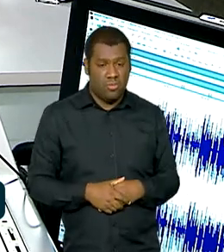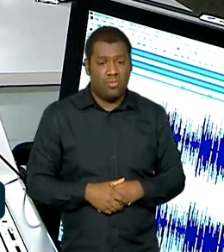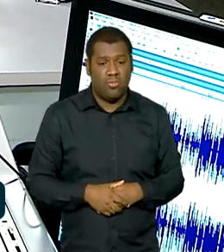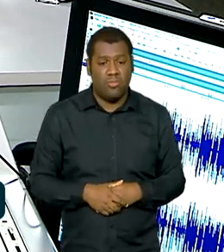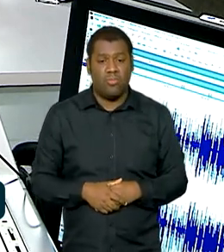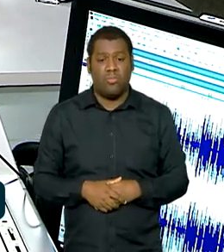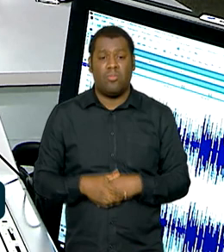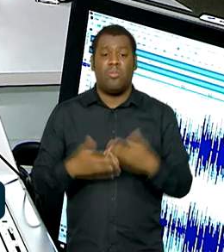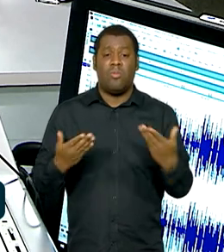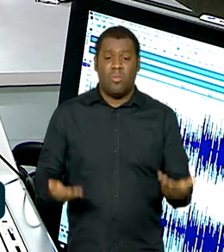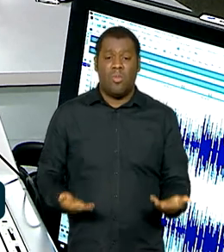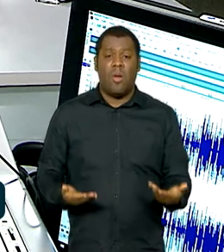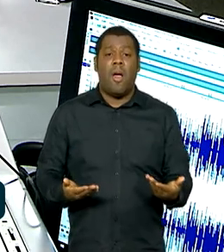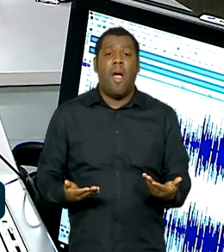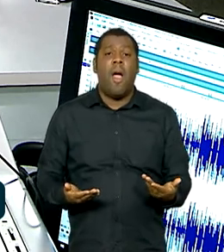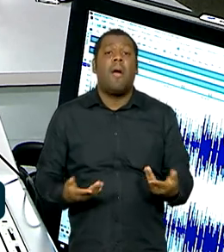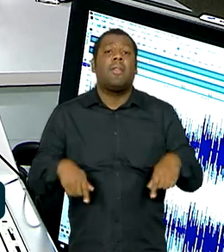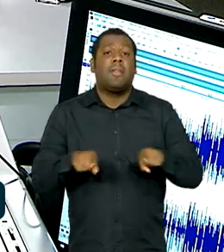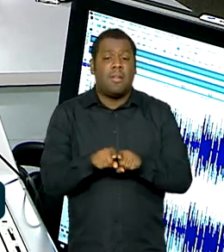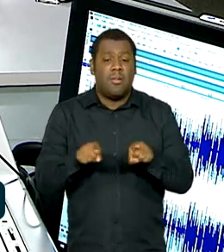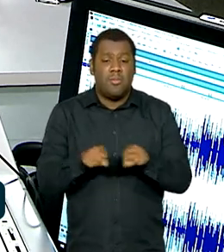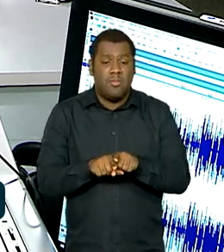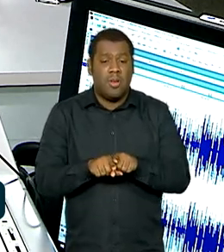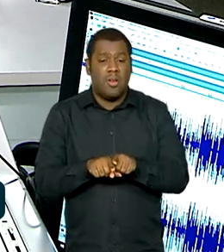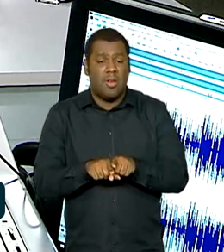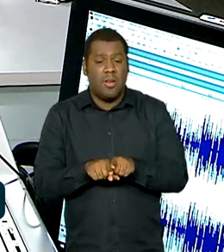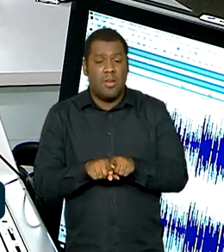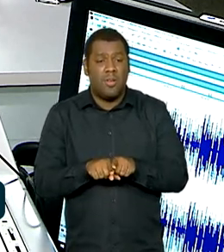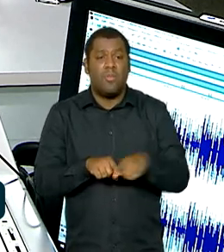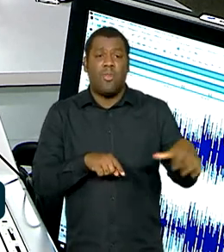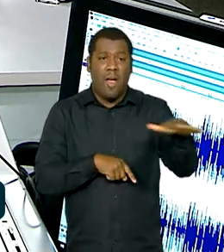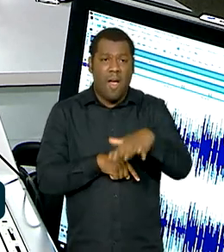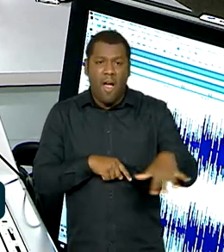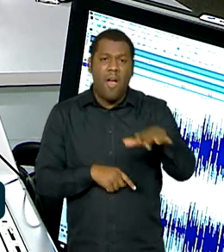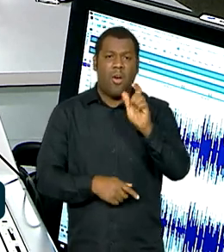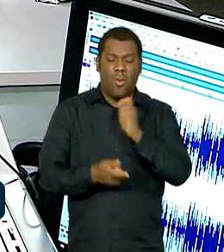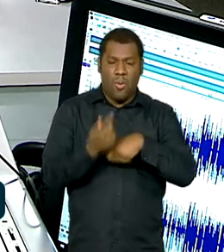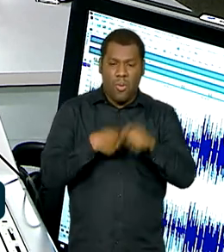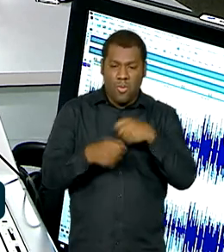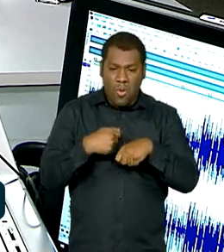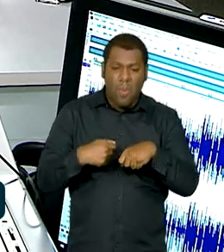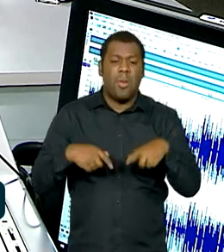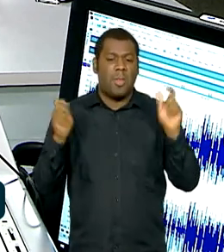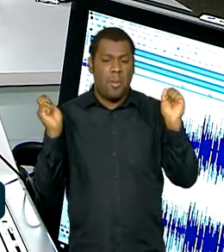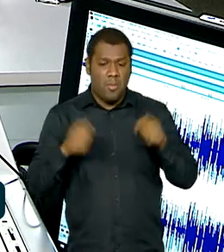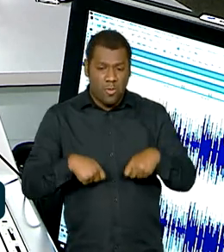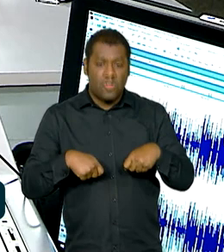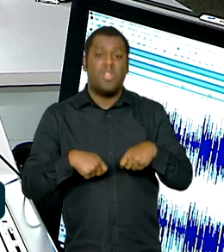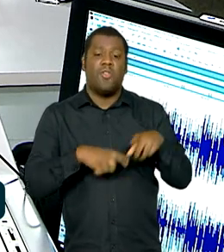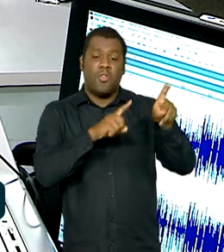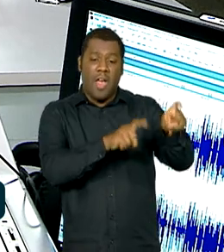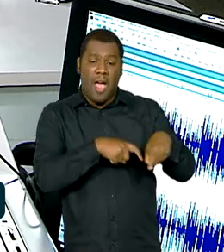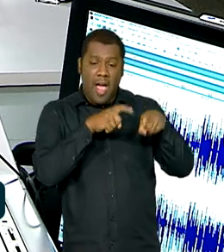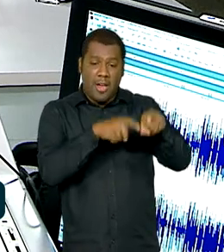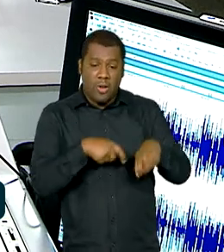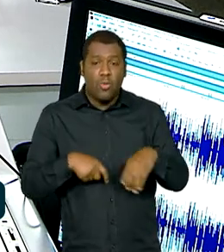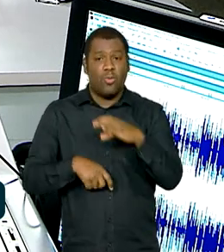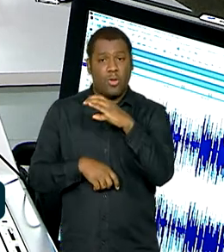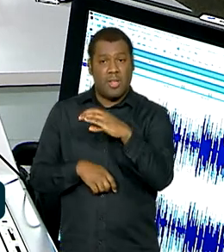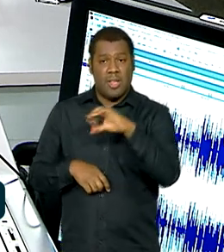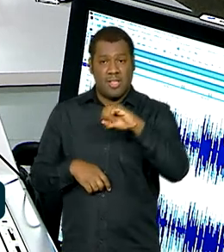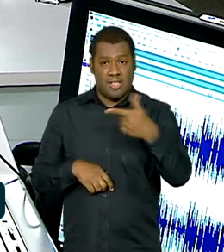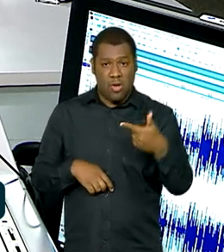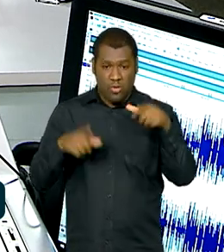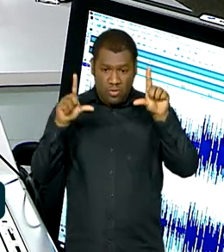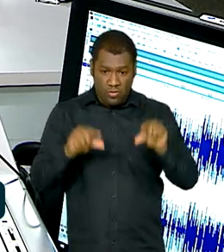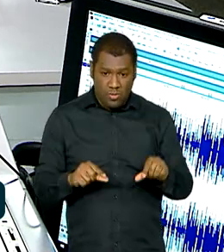superou a academia mas é também um grande vetor econômico já que nós podemos produzir a Agricultura de Baixo Carbono podemos